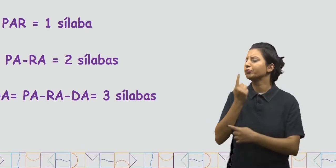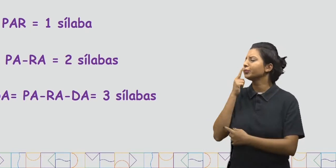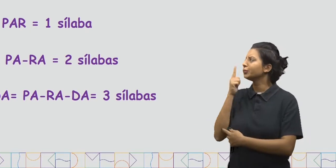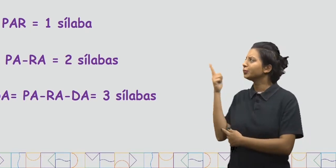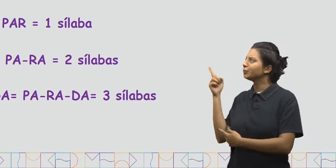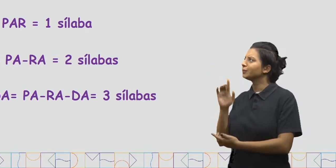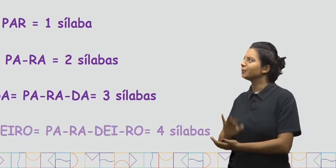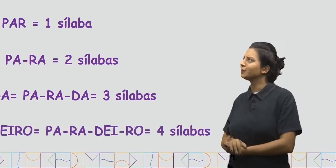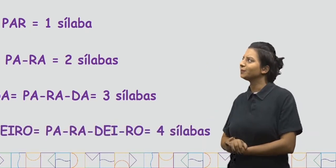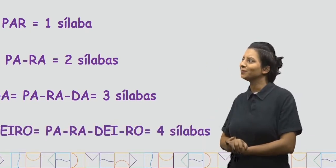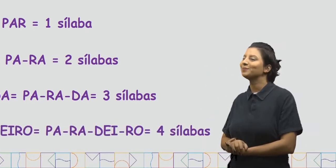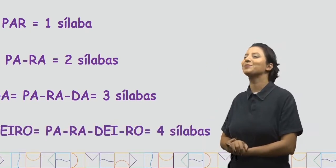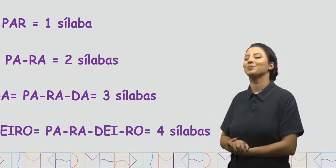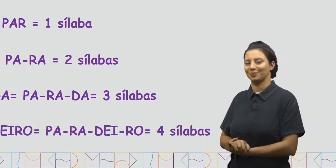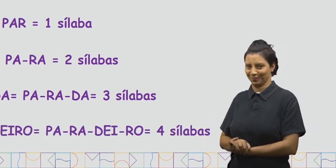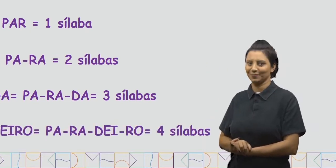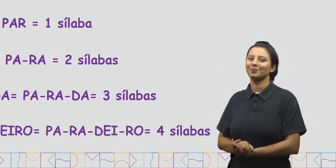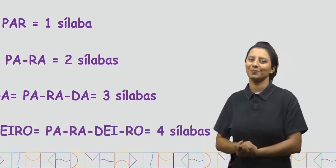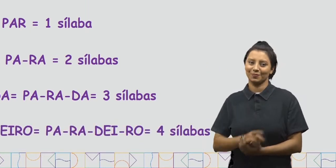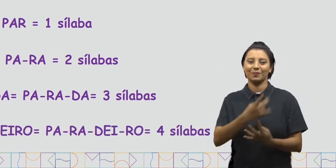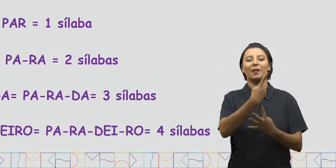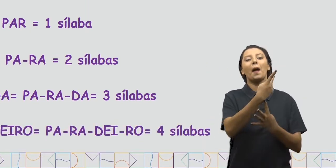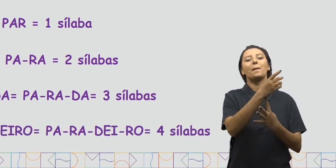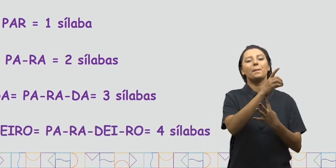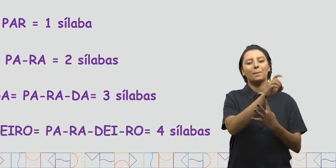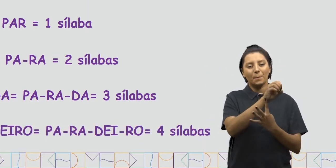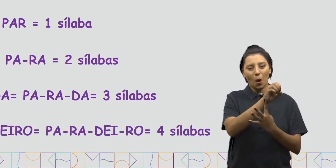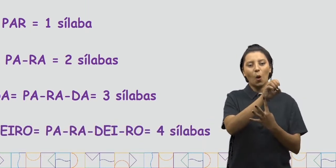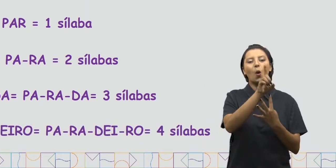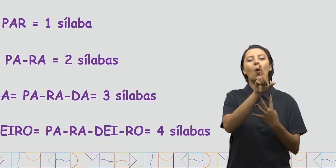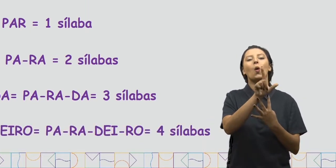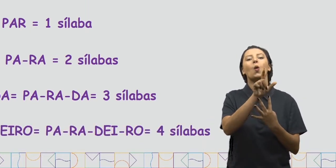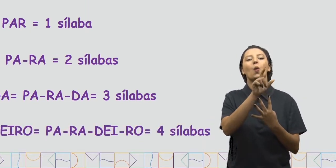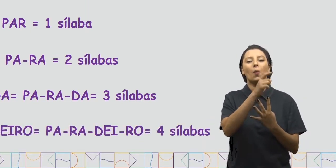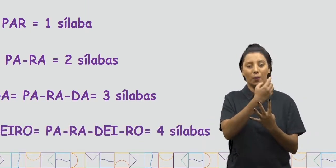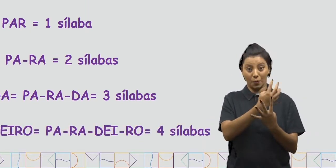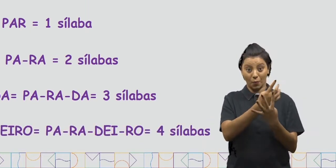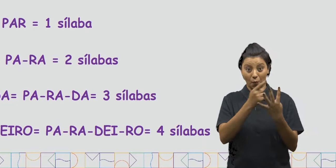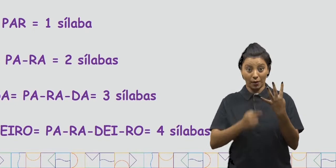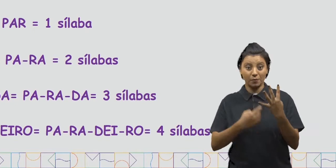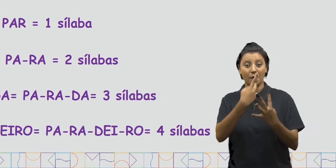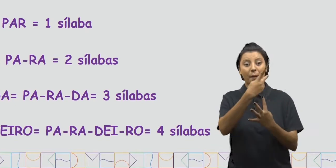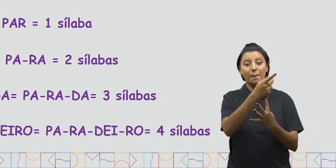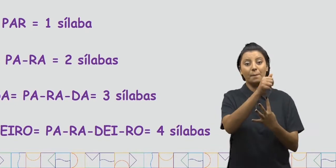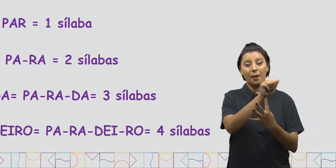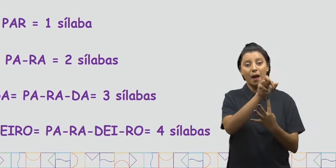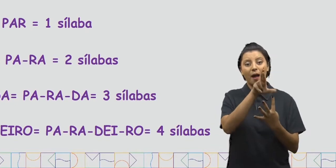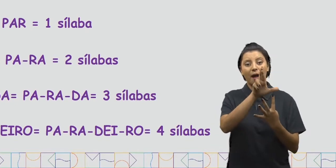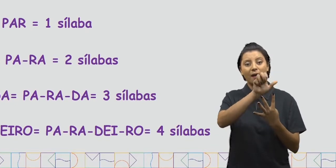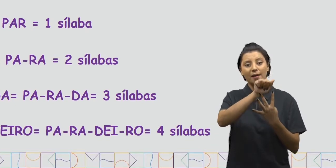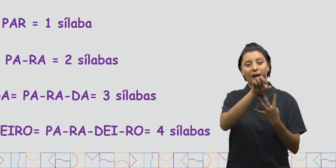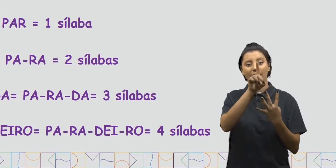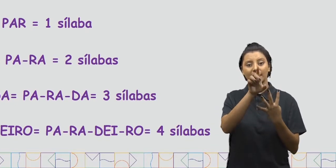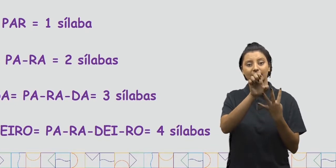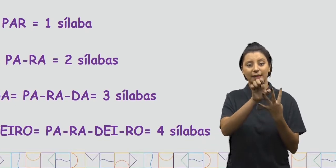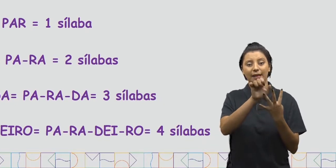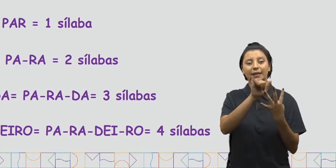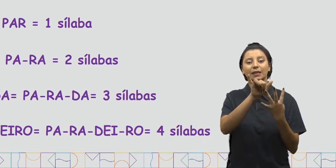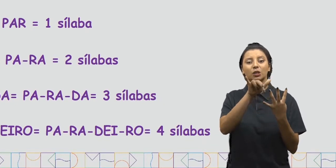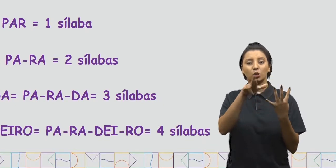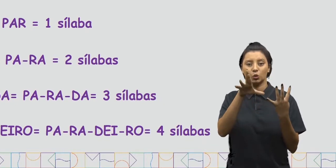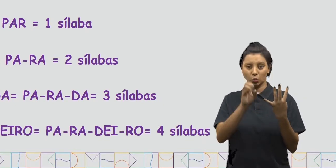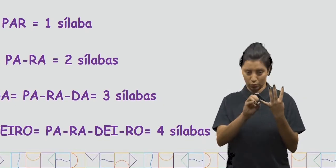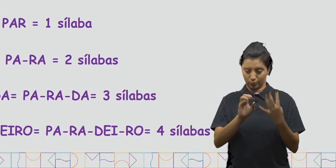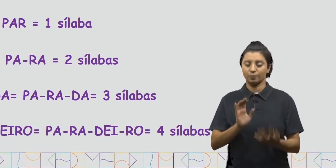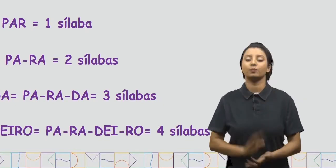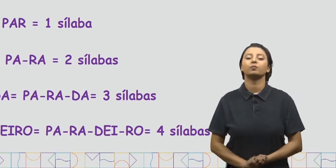é classificada como polissílaba, como no caso da palavra paradeiro. Pronto, lembramos o que é uma